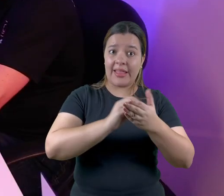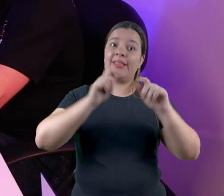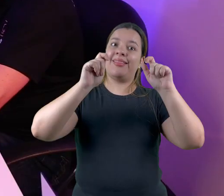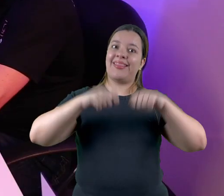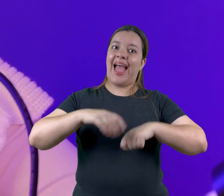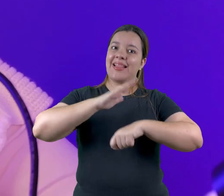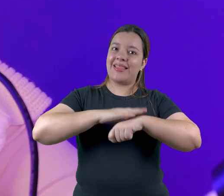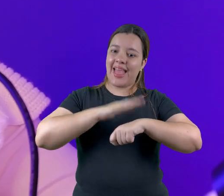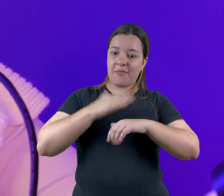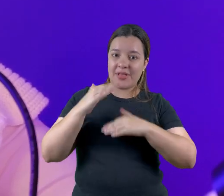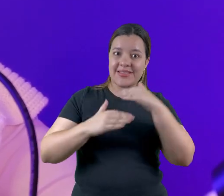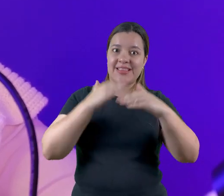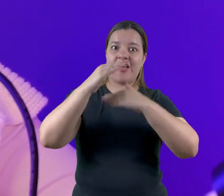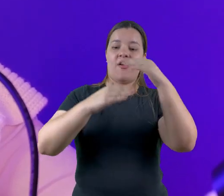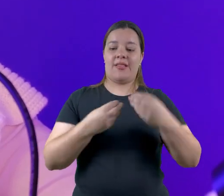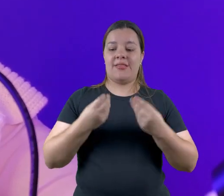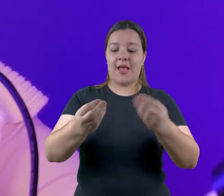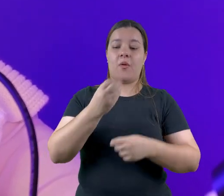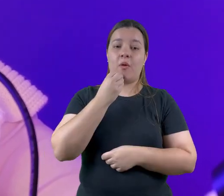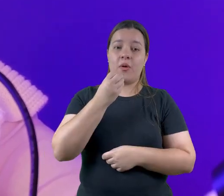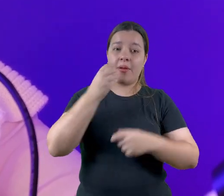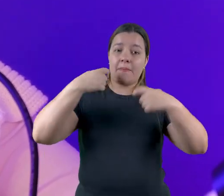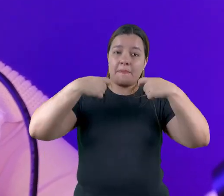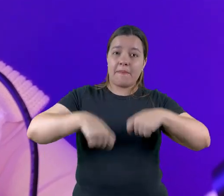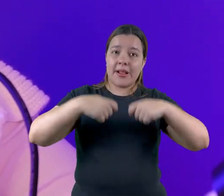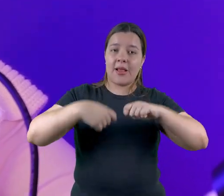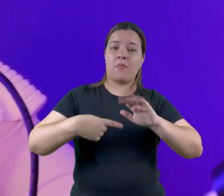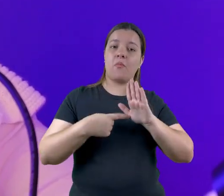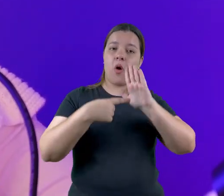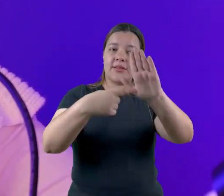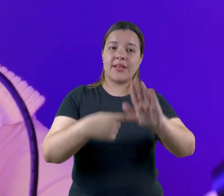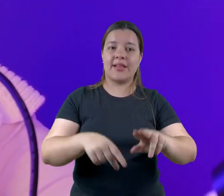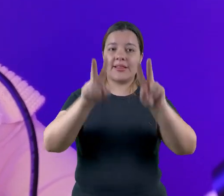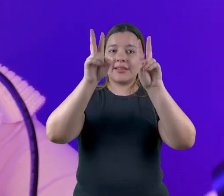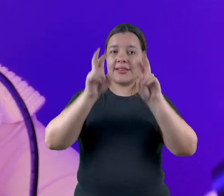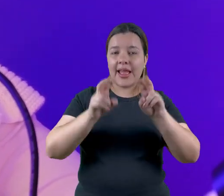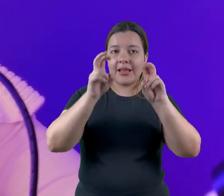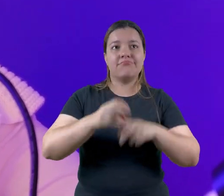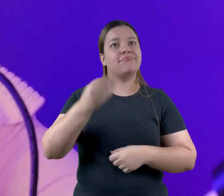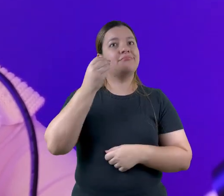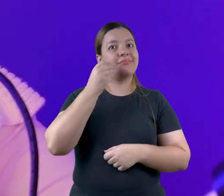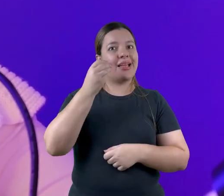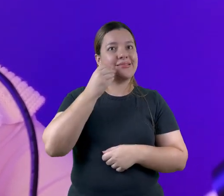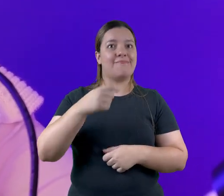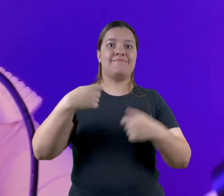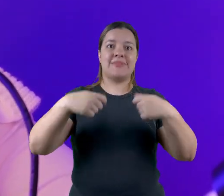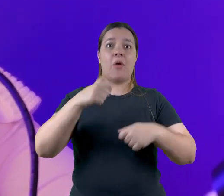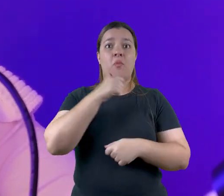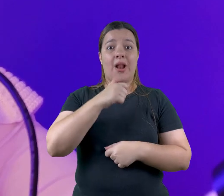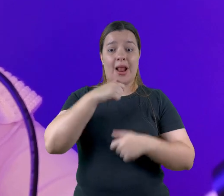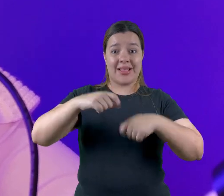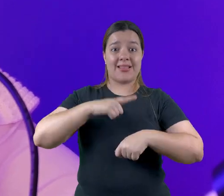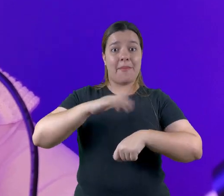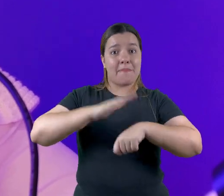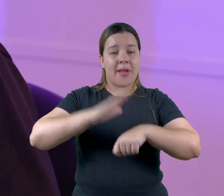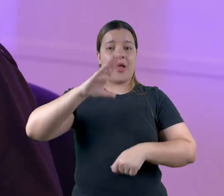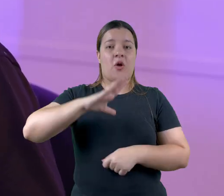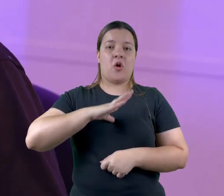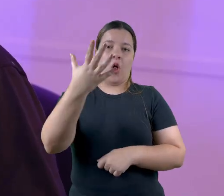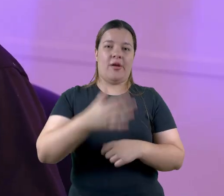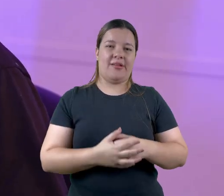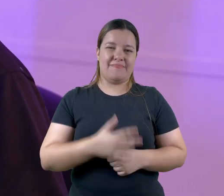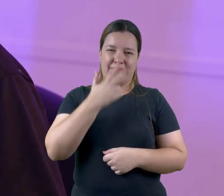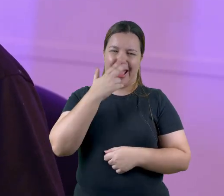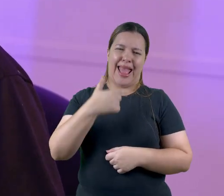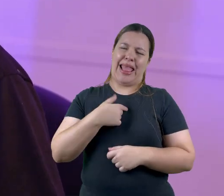tem a gente pode desenvolver né então a gente precisa também falar isso para serem mais arriscadas né Essa questão do